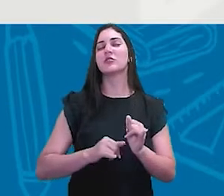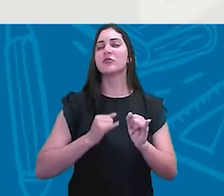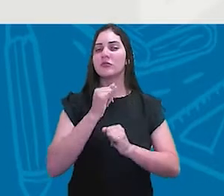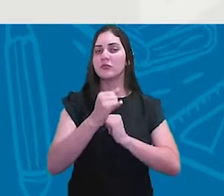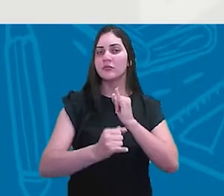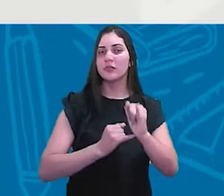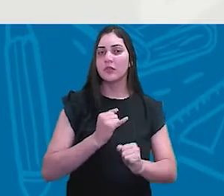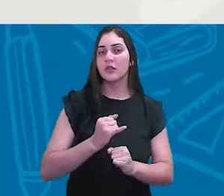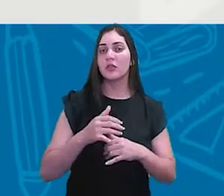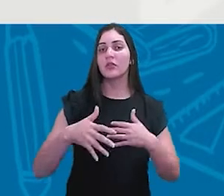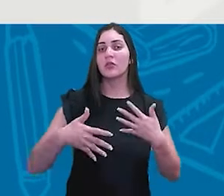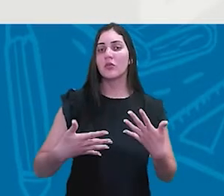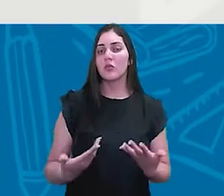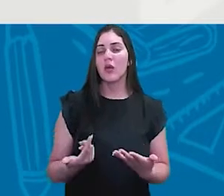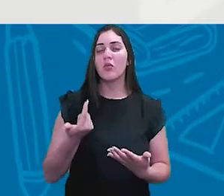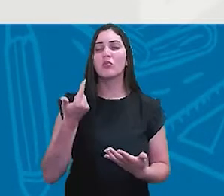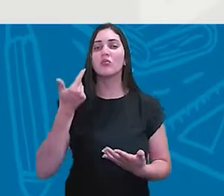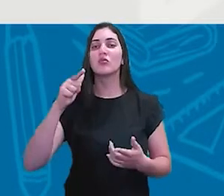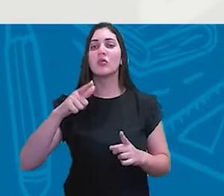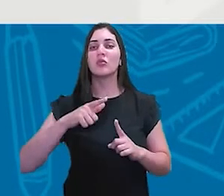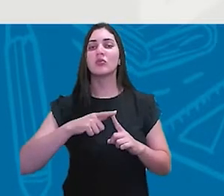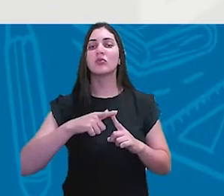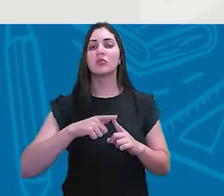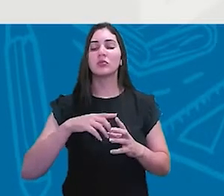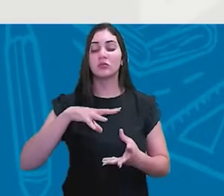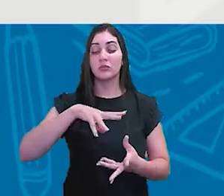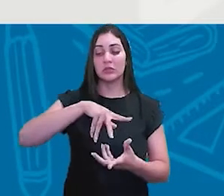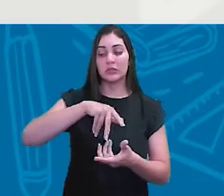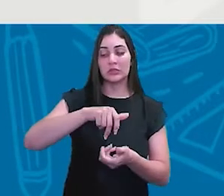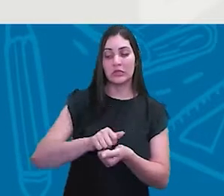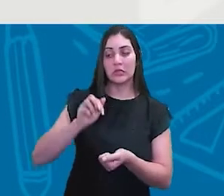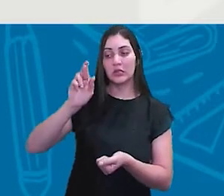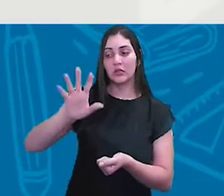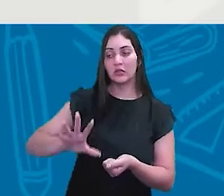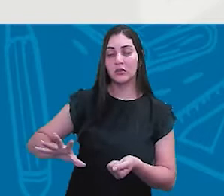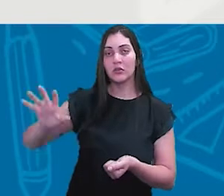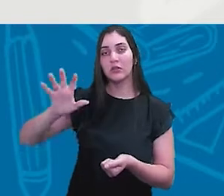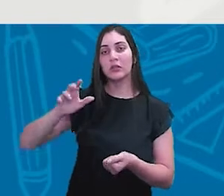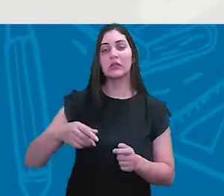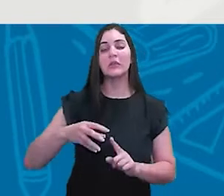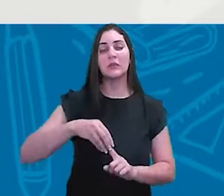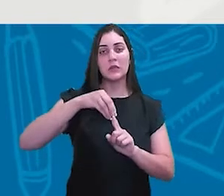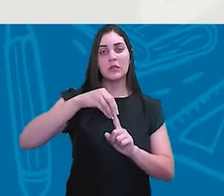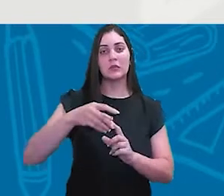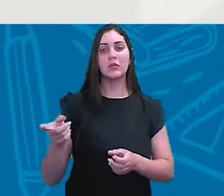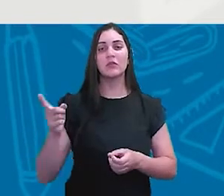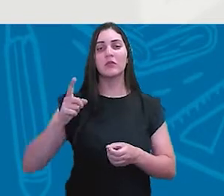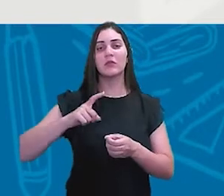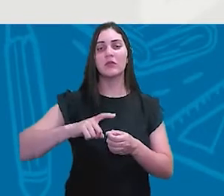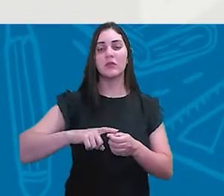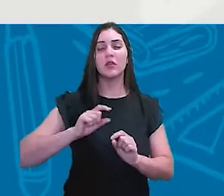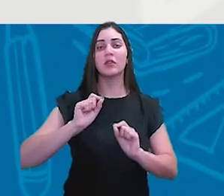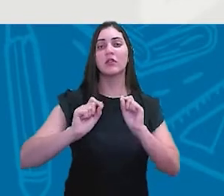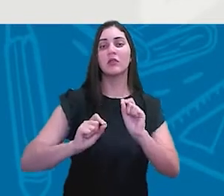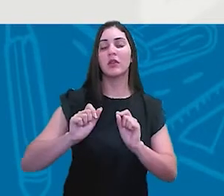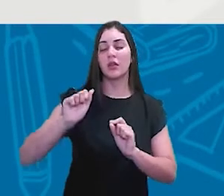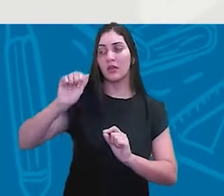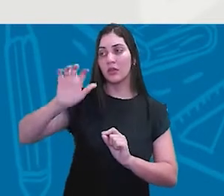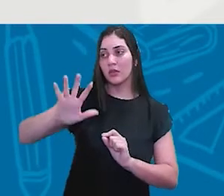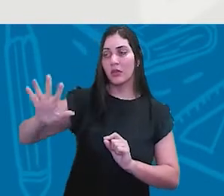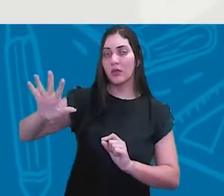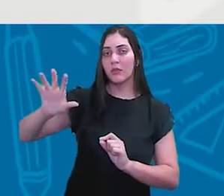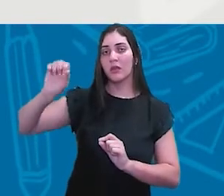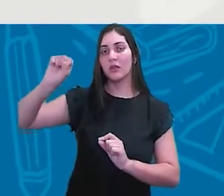organismos internacionais regionais que existem, principalmente voltados aqui para a América do Sul. o que é que eles